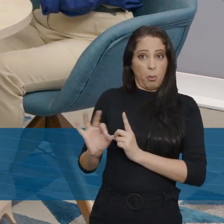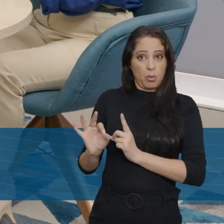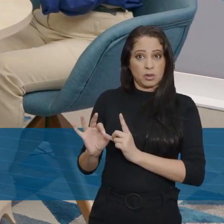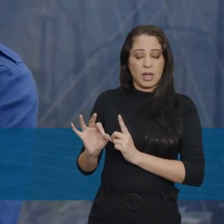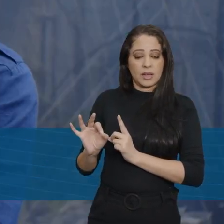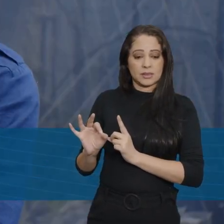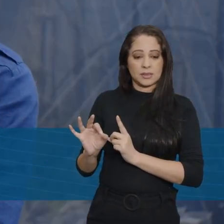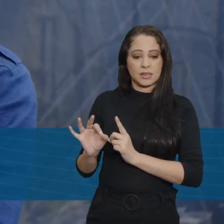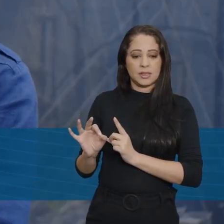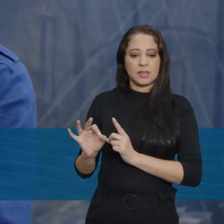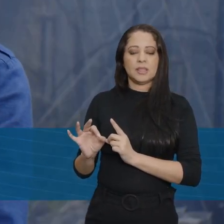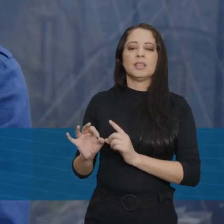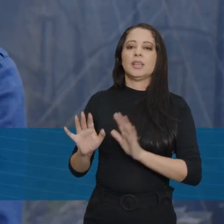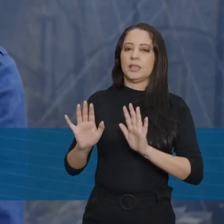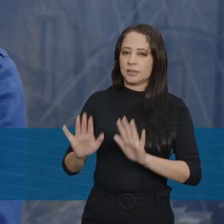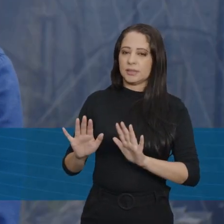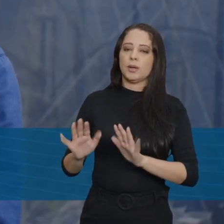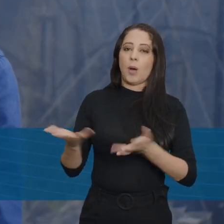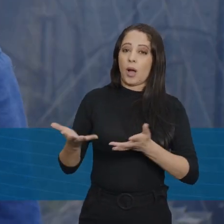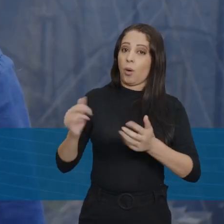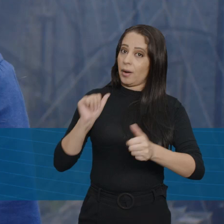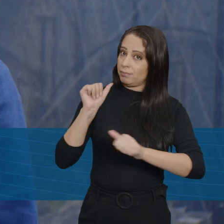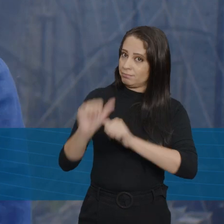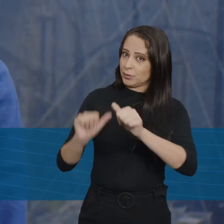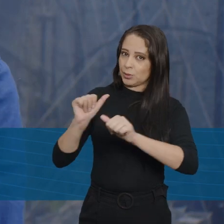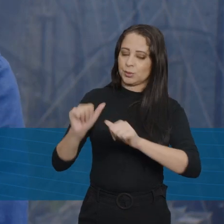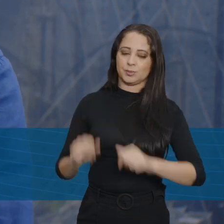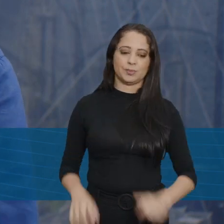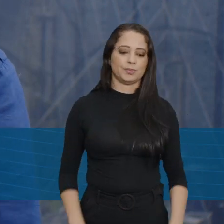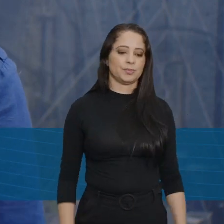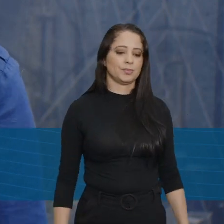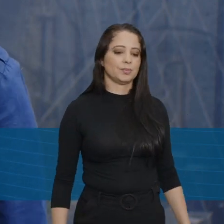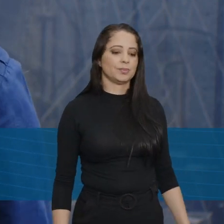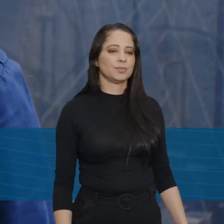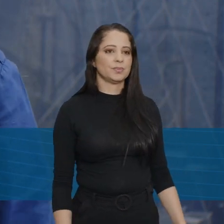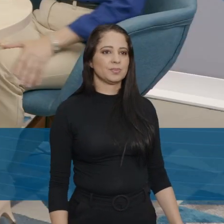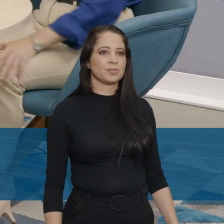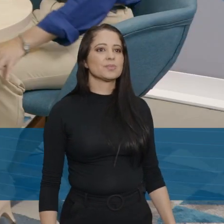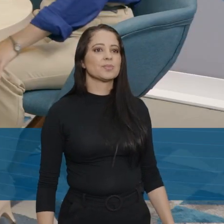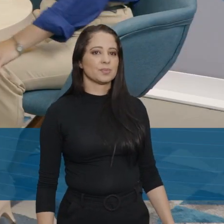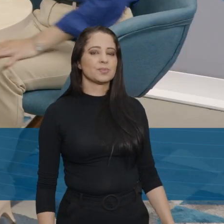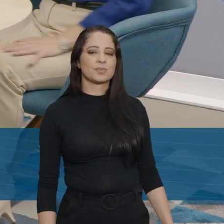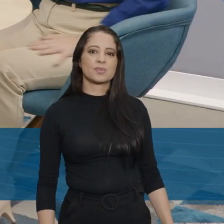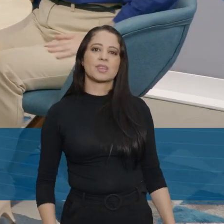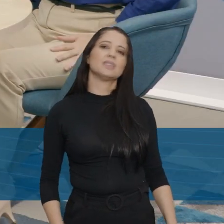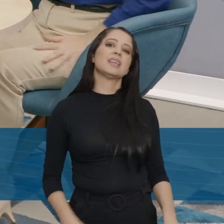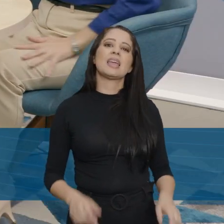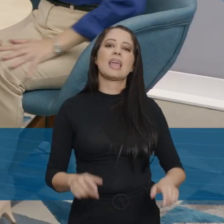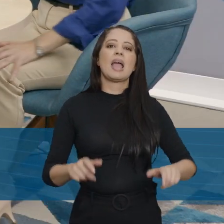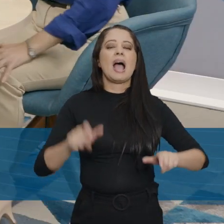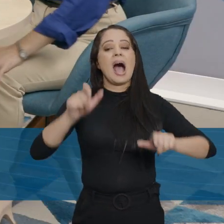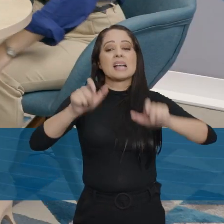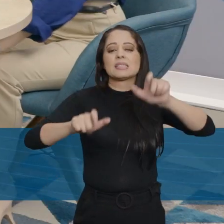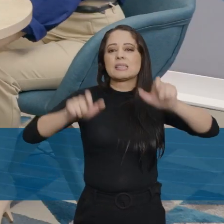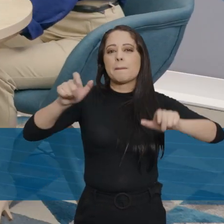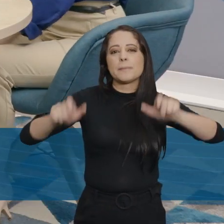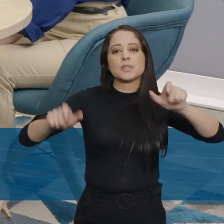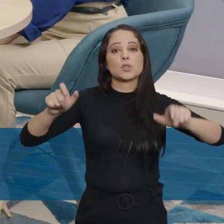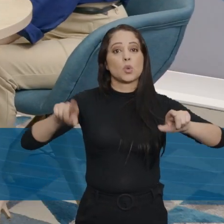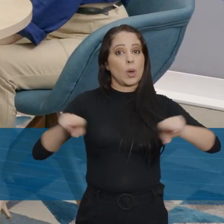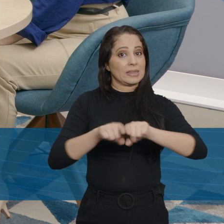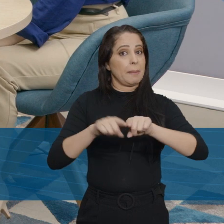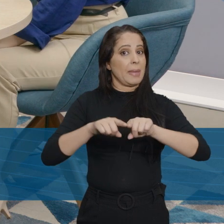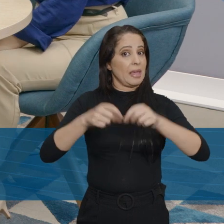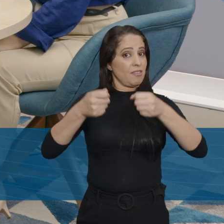gente está pensando hoje. Então, talvez esse conflito aparecesse bastante para ela, né? Sim. E, Patrícia, é uma coisa que muitas pessoas